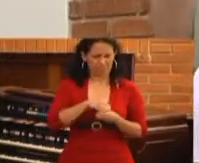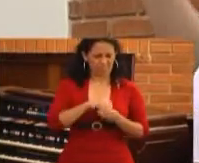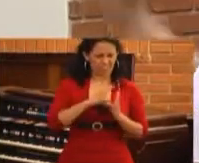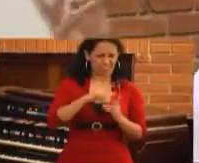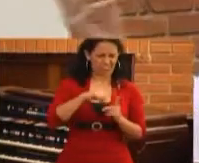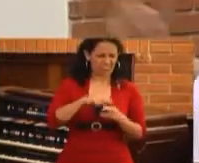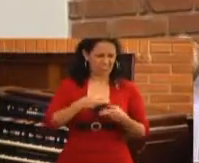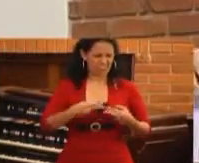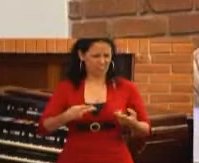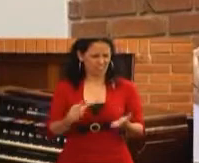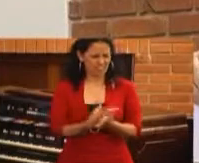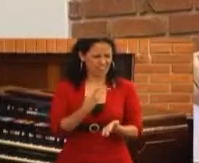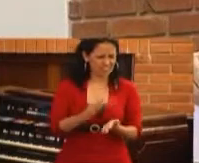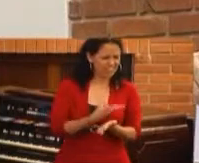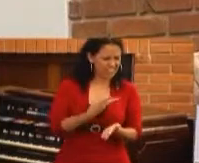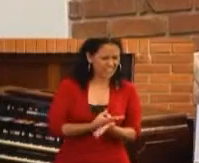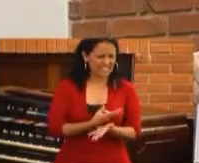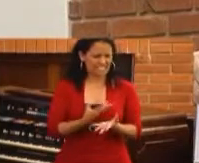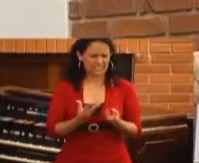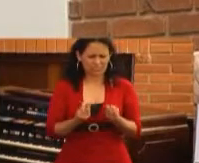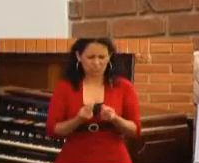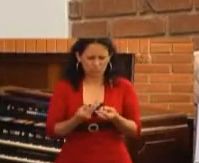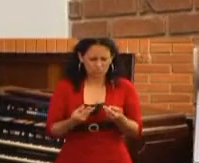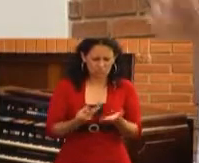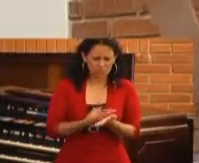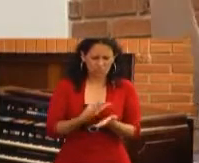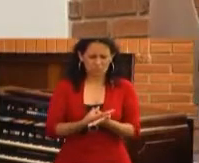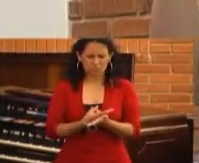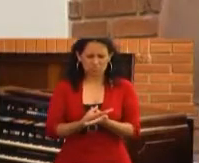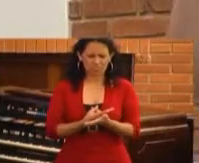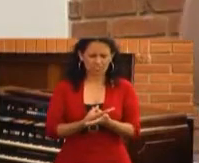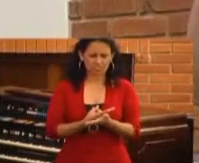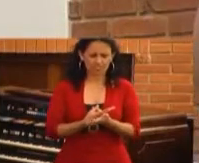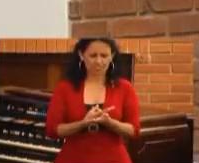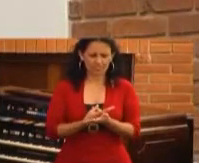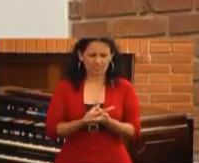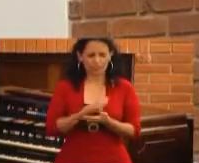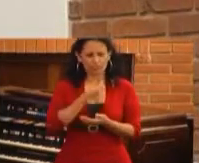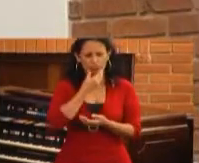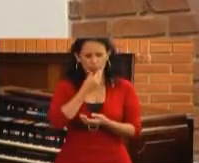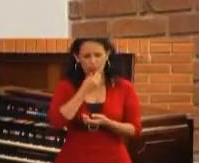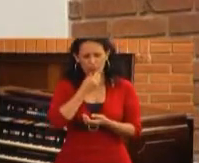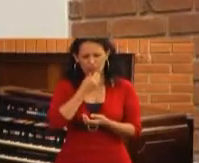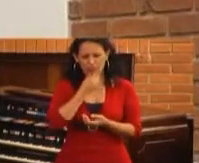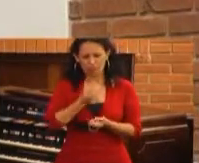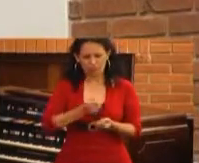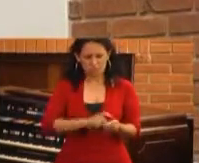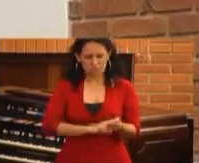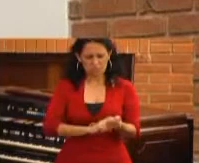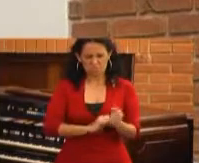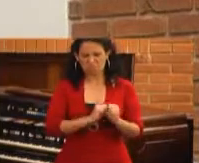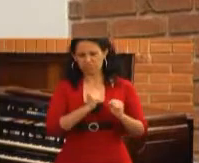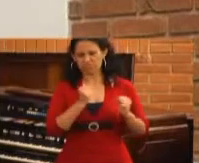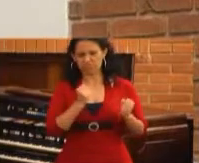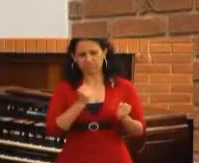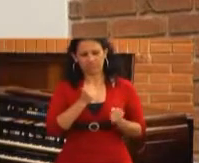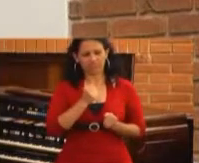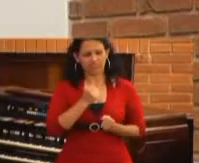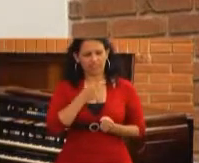tantas incoerências, que ele chamou a igreja de túmulo de Deus.